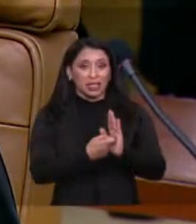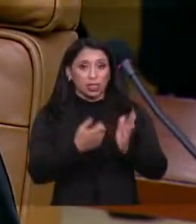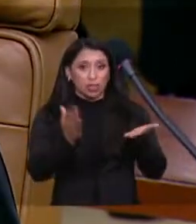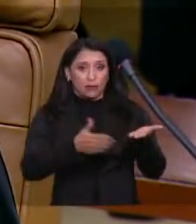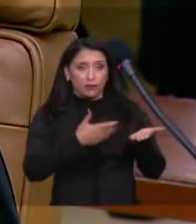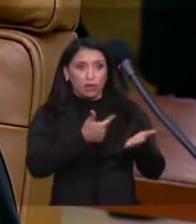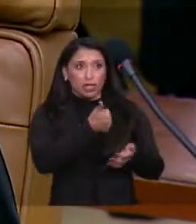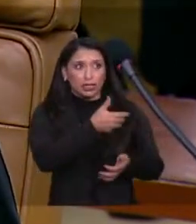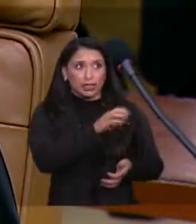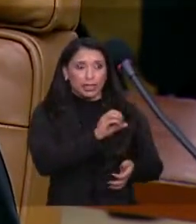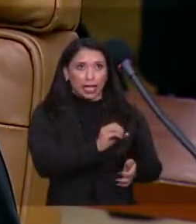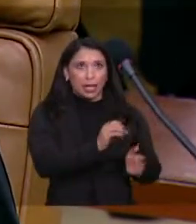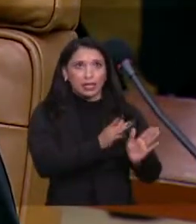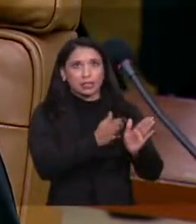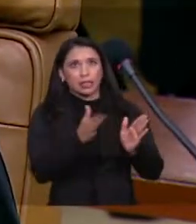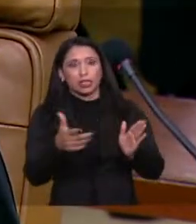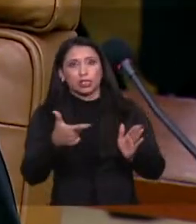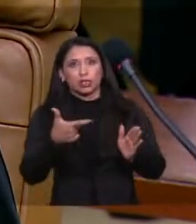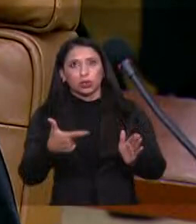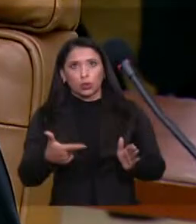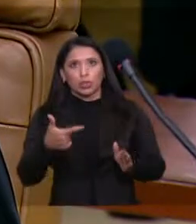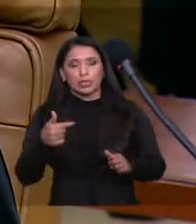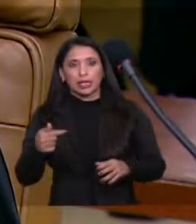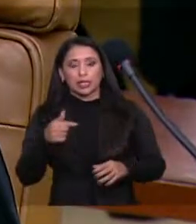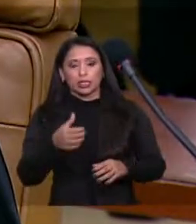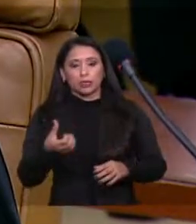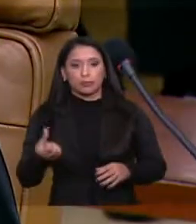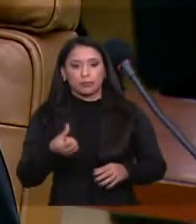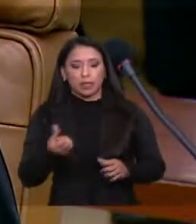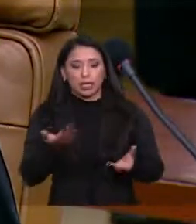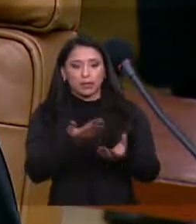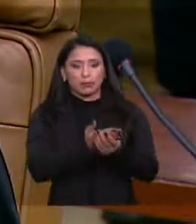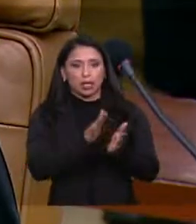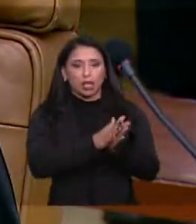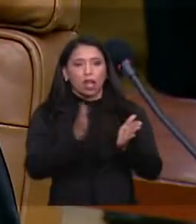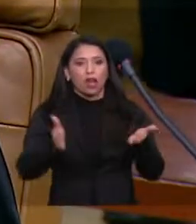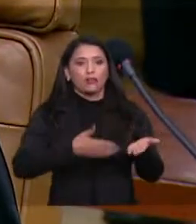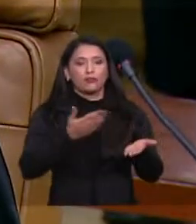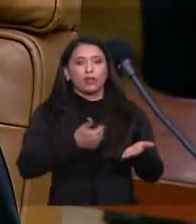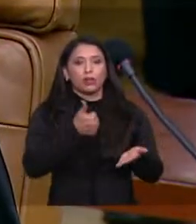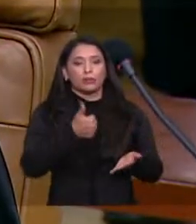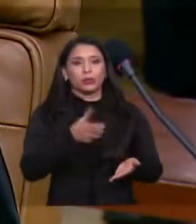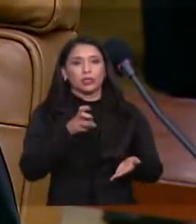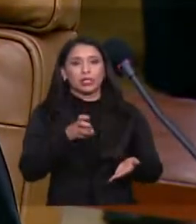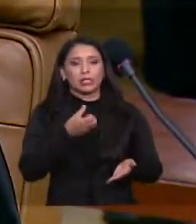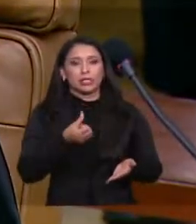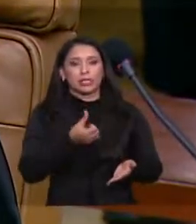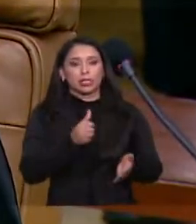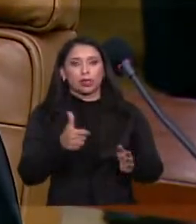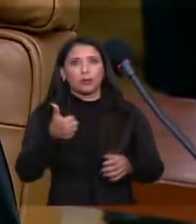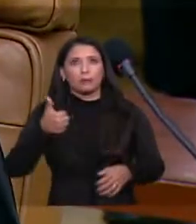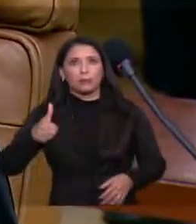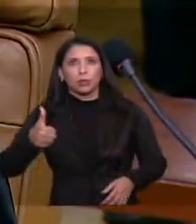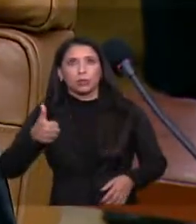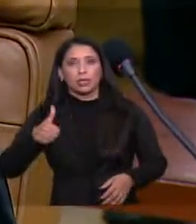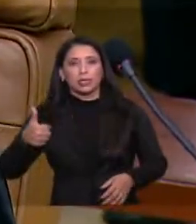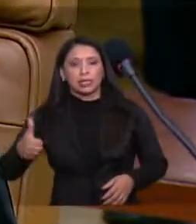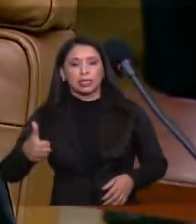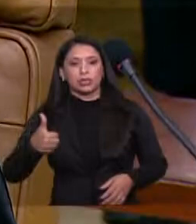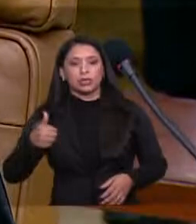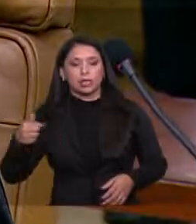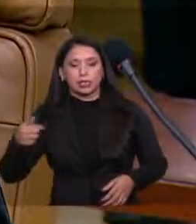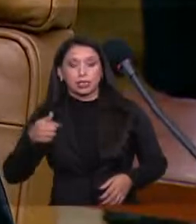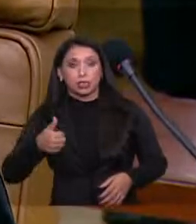folhas 10 a 276 a ditada pela peça de folhas 1569 a 1711 para